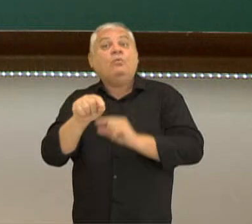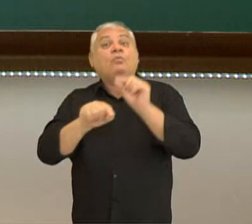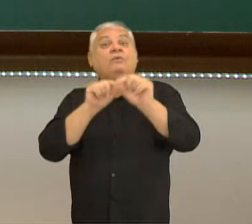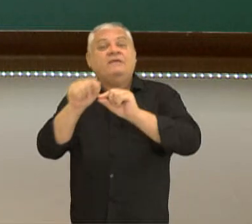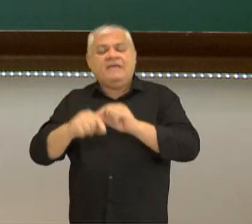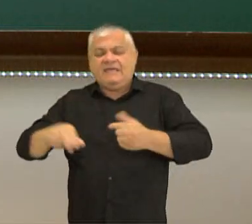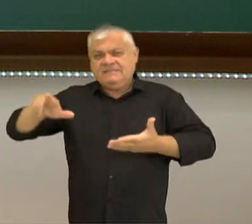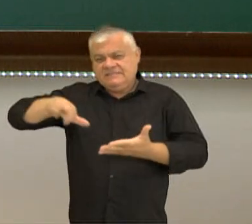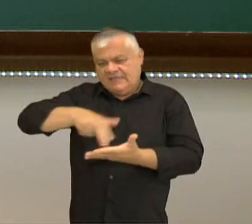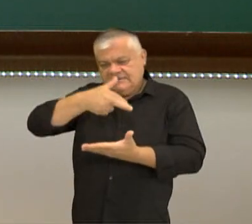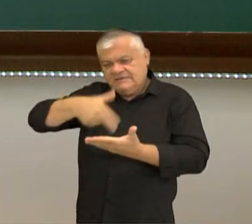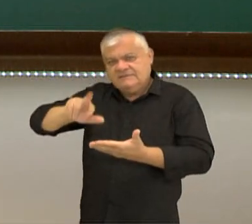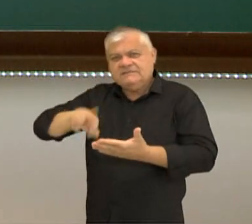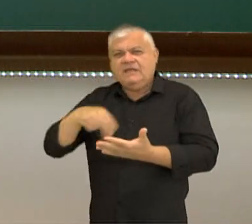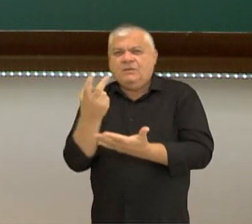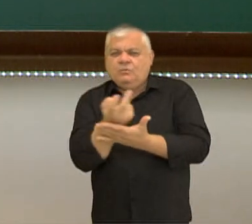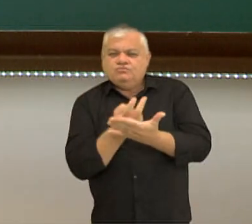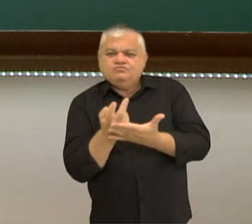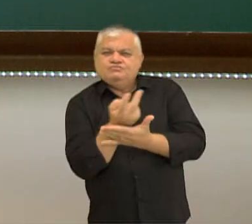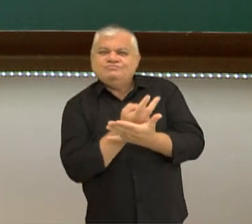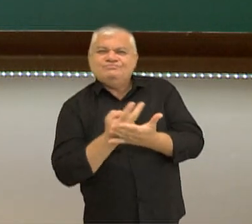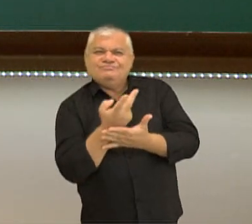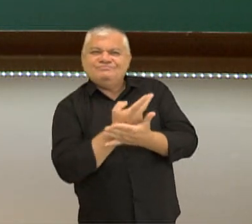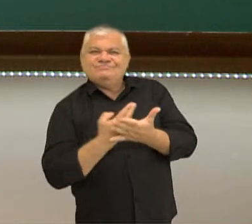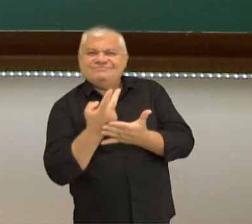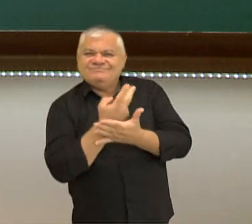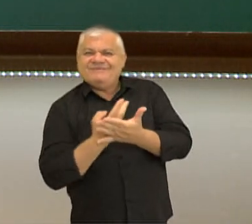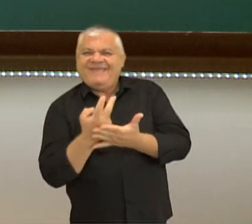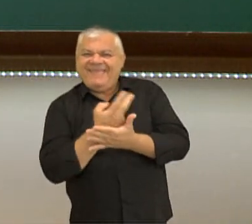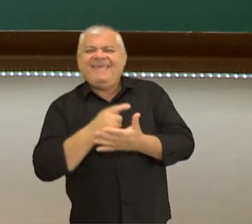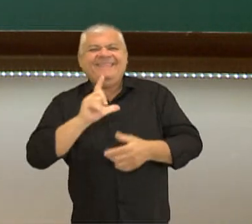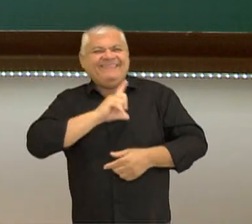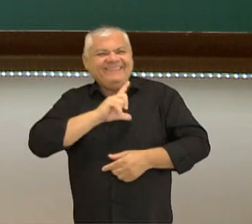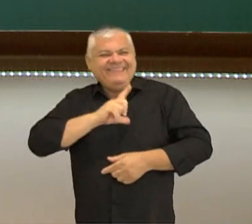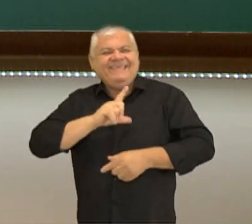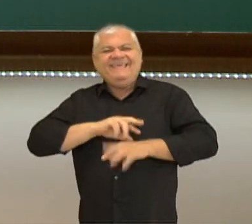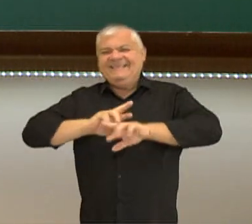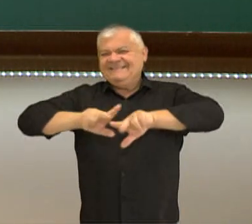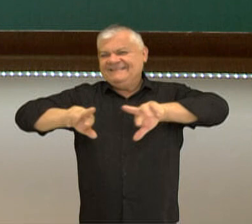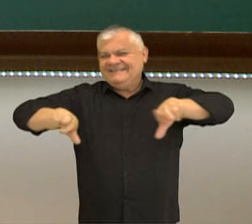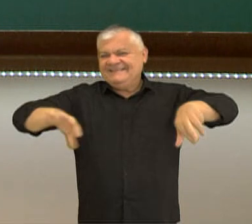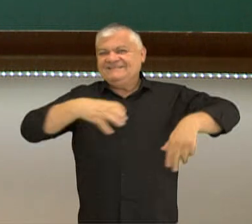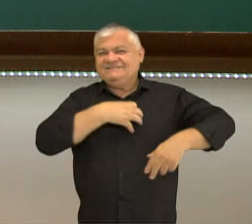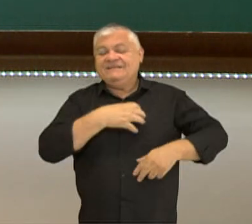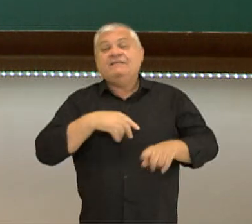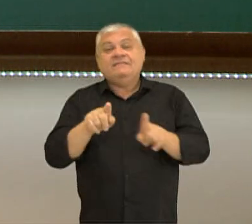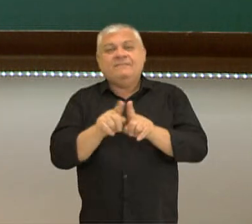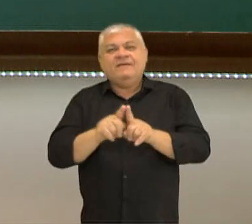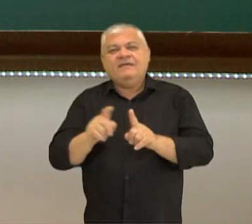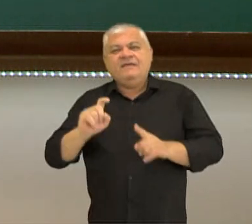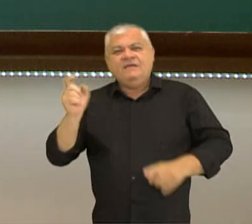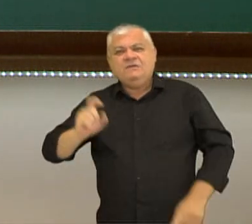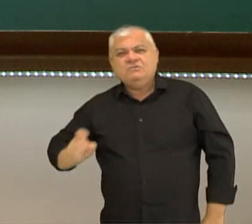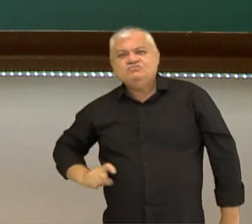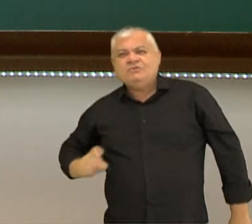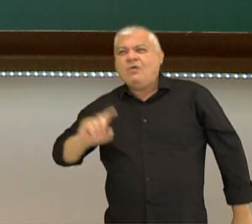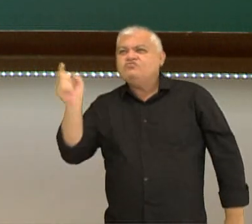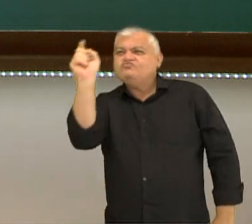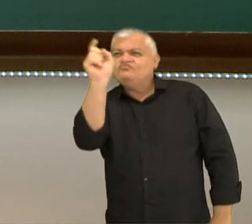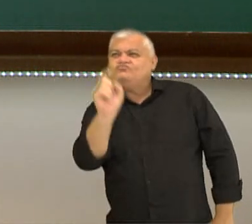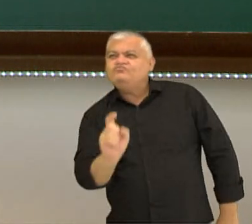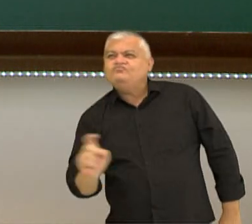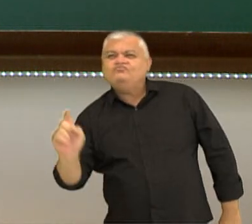a dança, tem o break, enfim, tem vários estilos e tem também o grafite ali, mandando esse